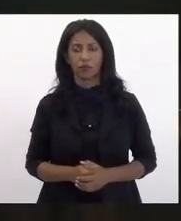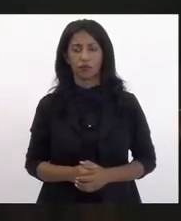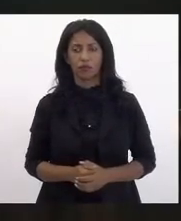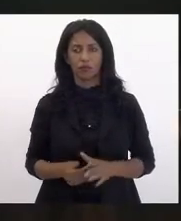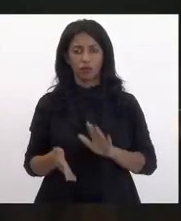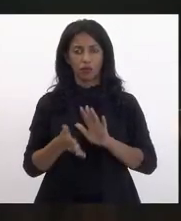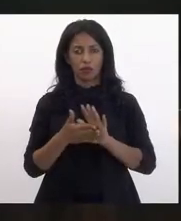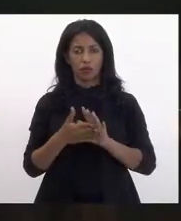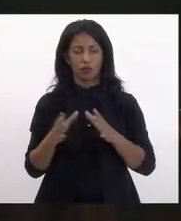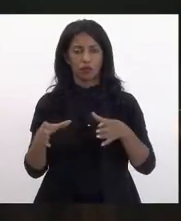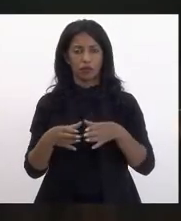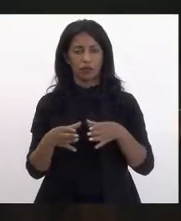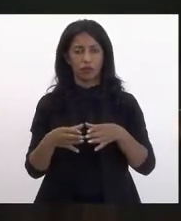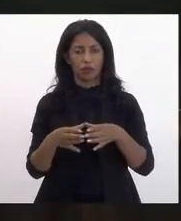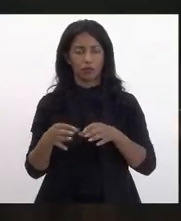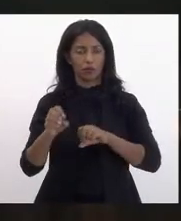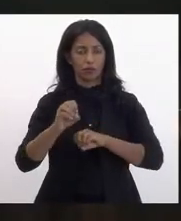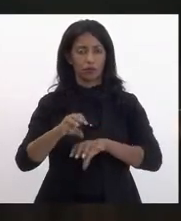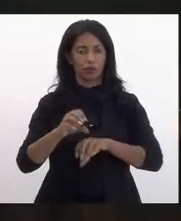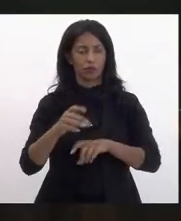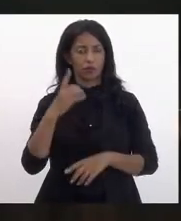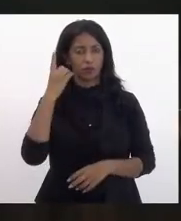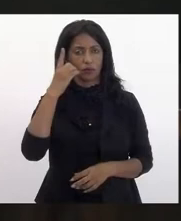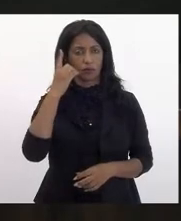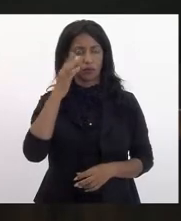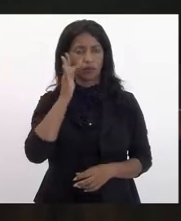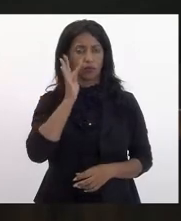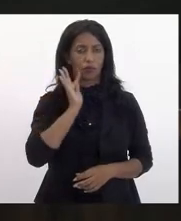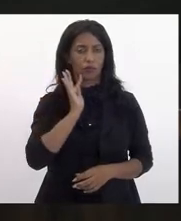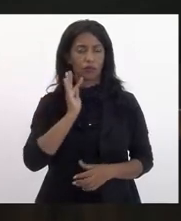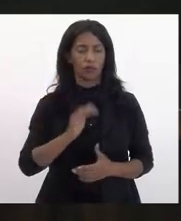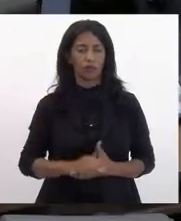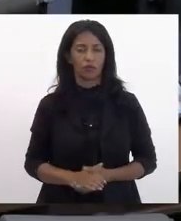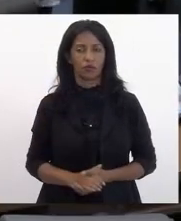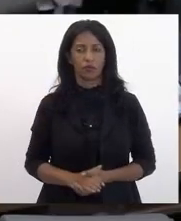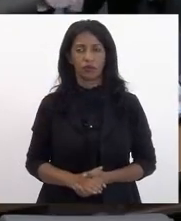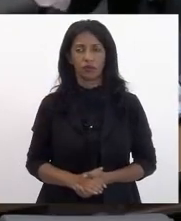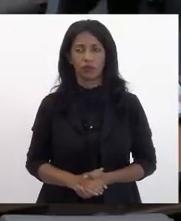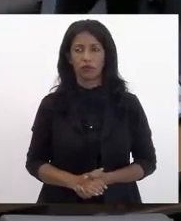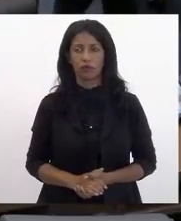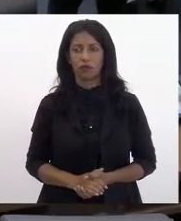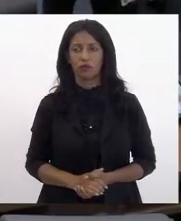Para emitir parecer pela Comissão de Educação, deputado Flávio Serafim.